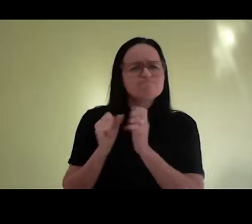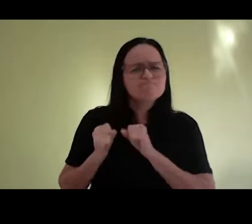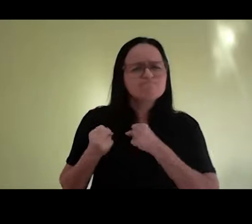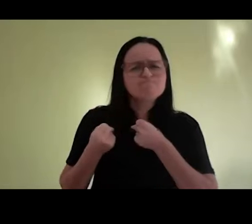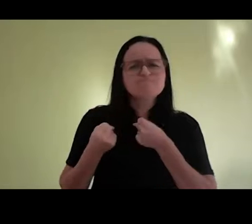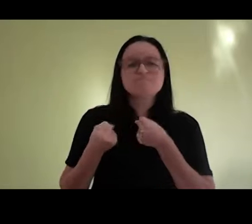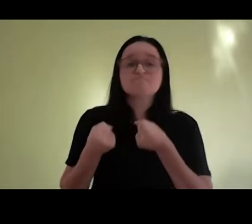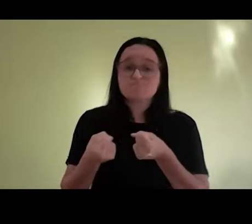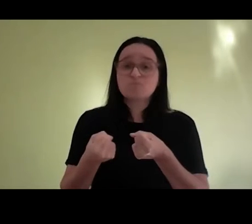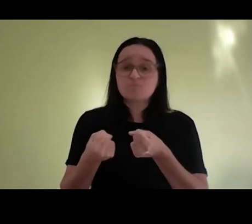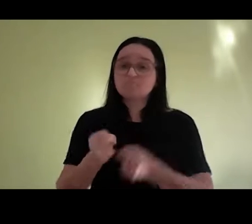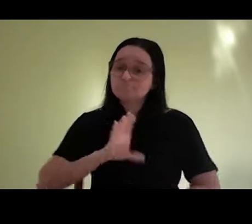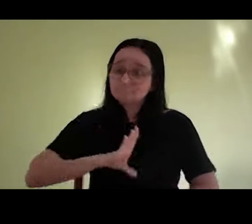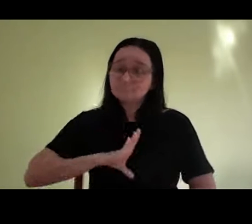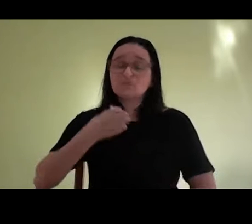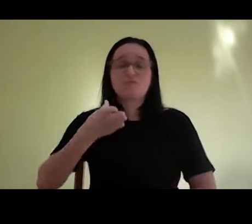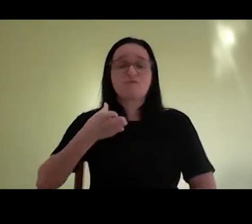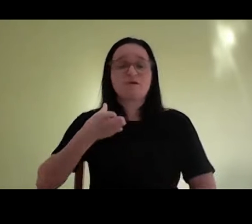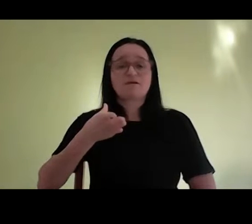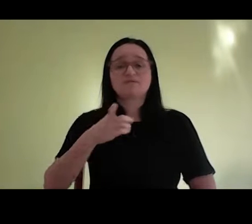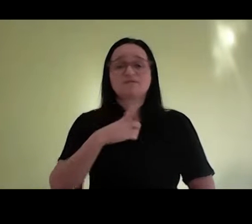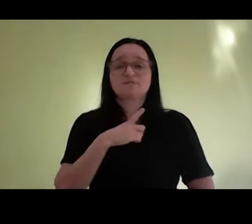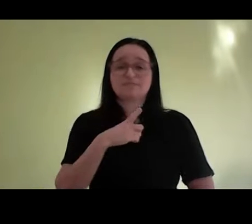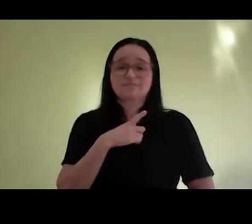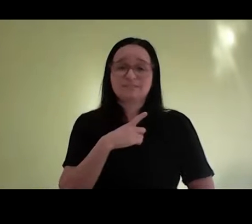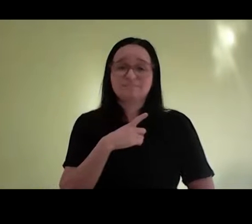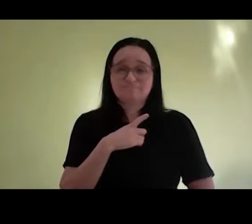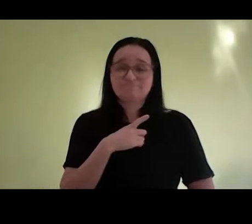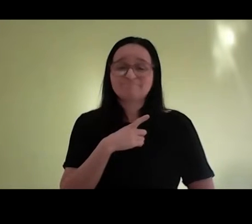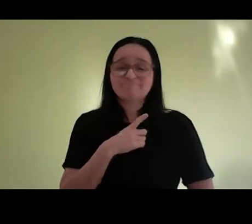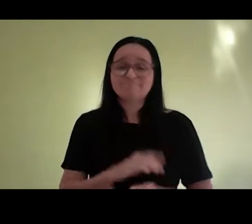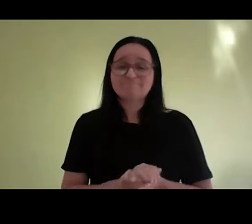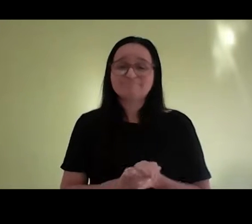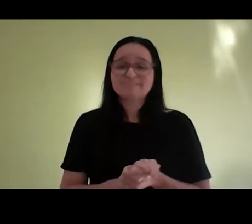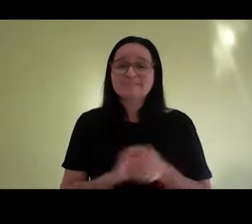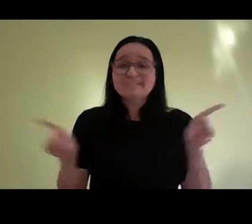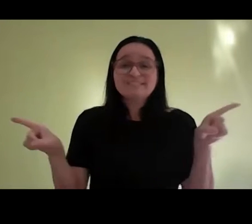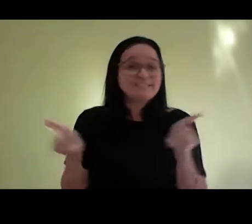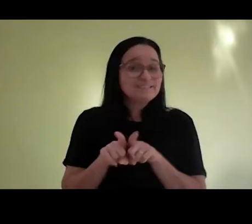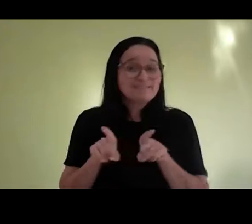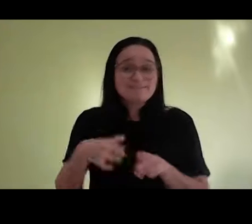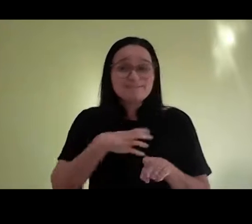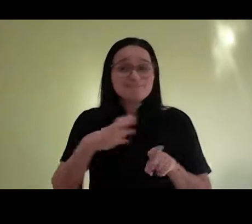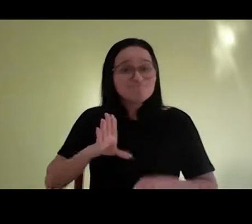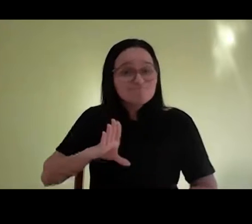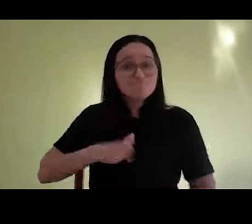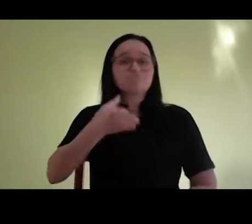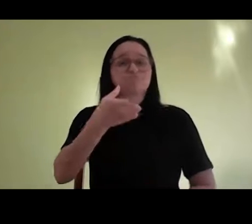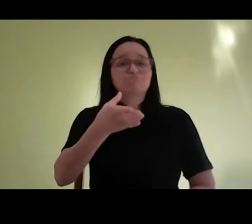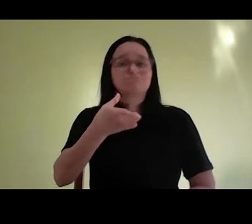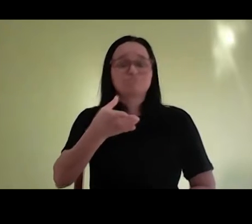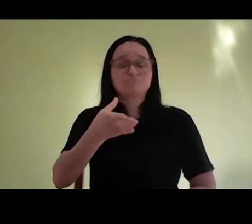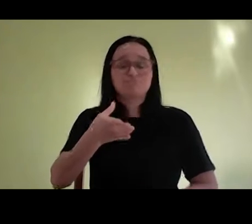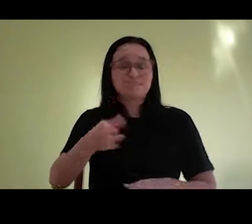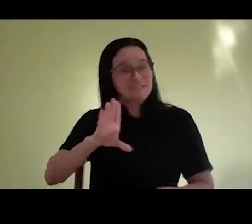muita força de vontade e com muita loucura em se jogar, a gente tem que se